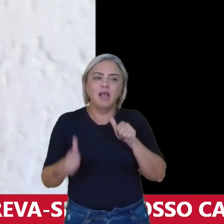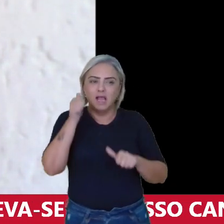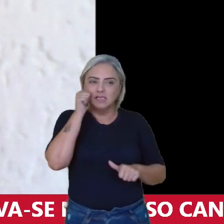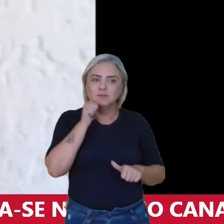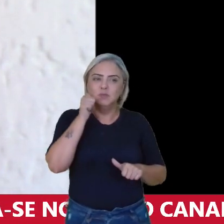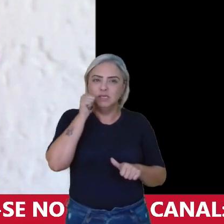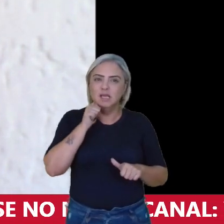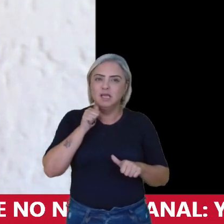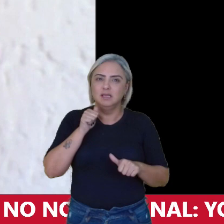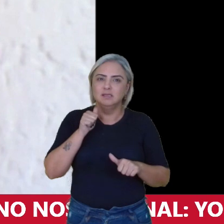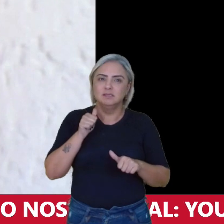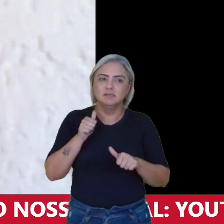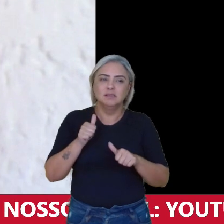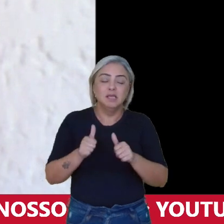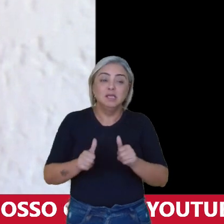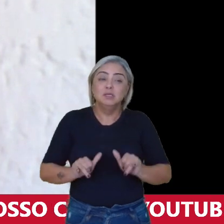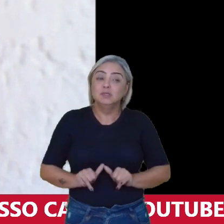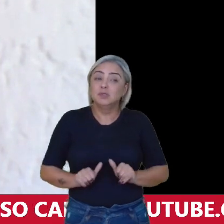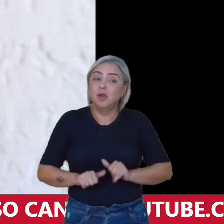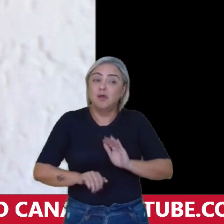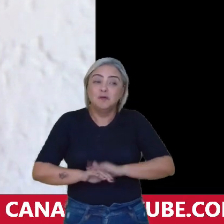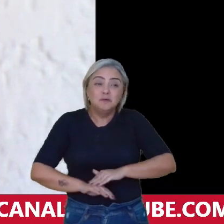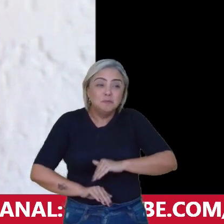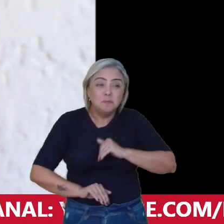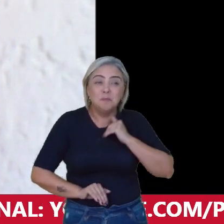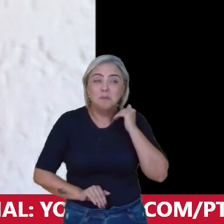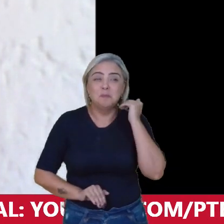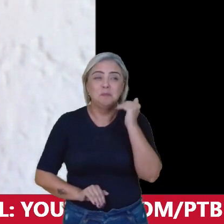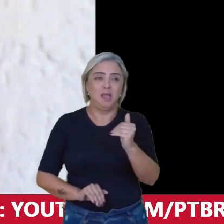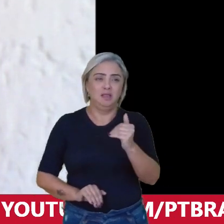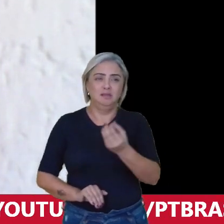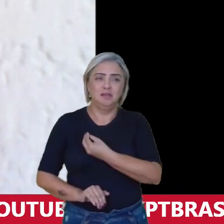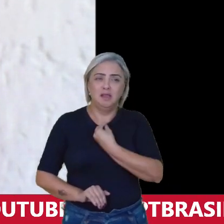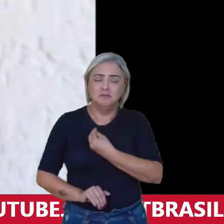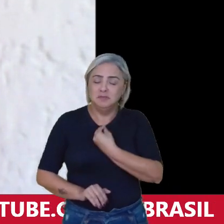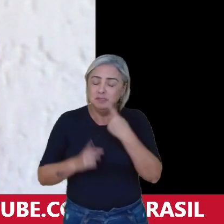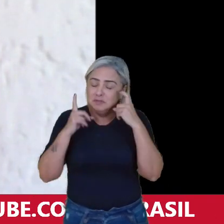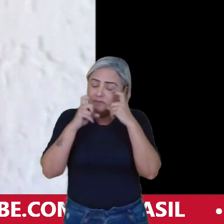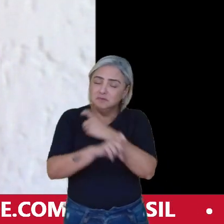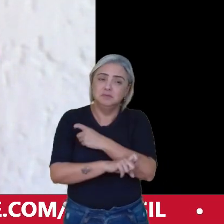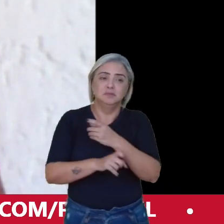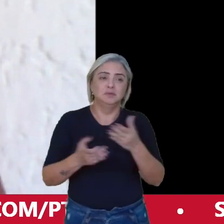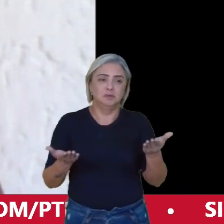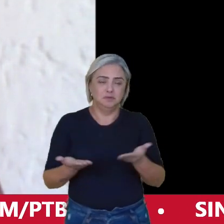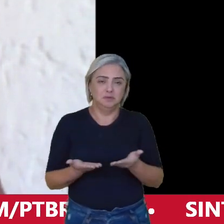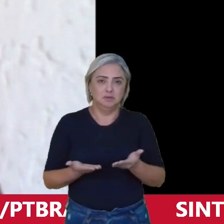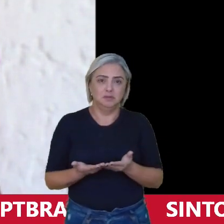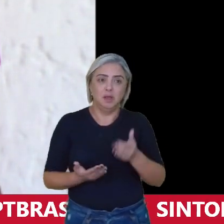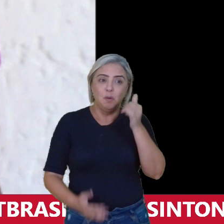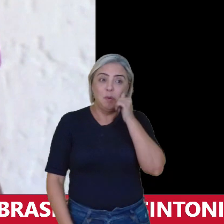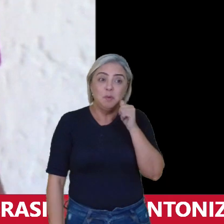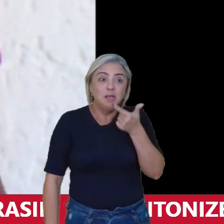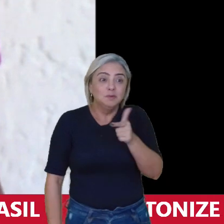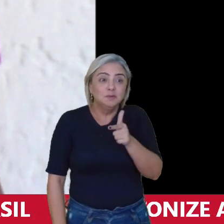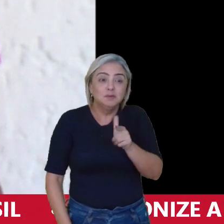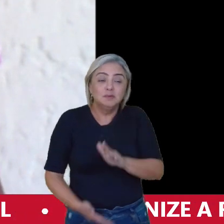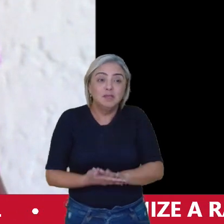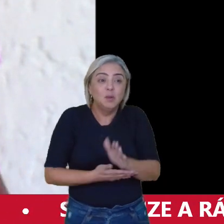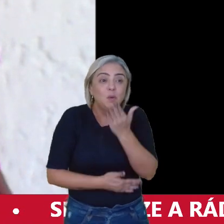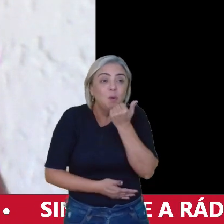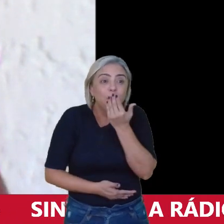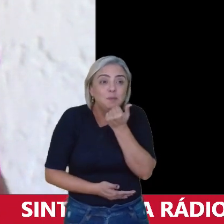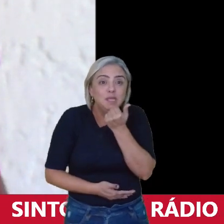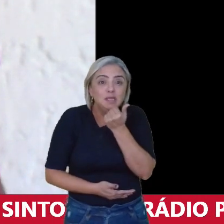em condições bem mais degradantes de suas vidas nesse momento. Uma mulher que não tem comida